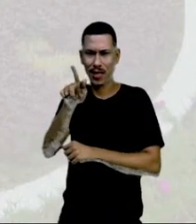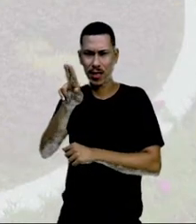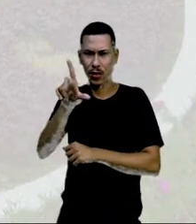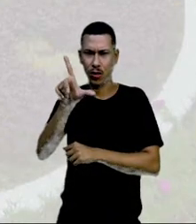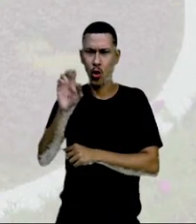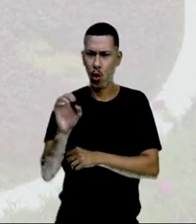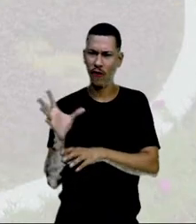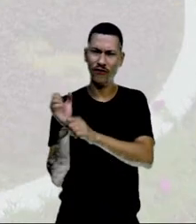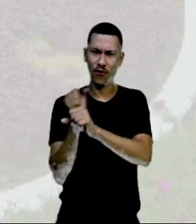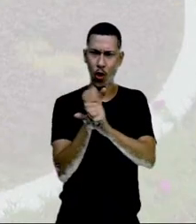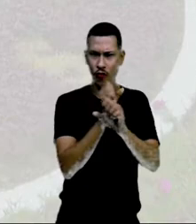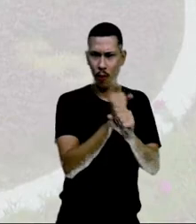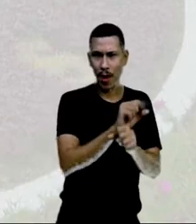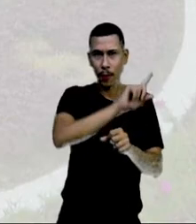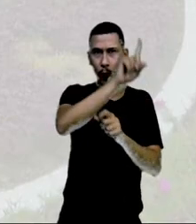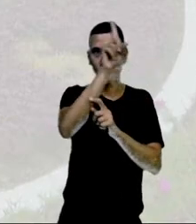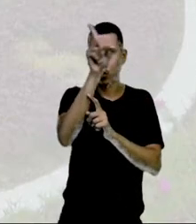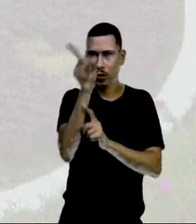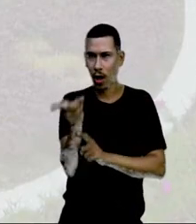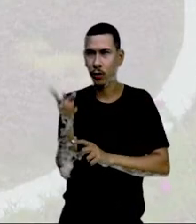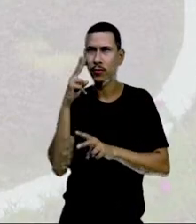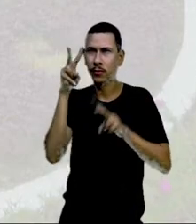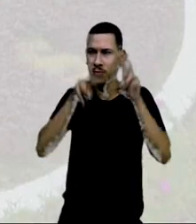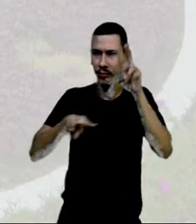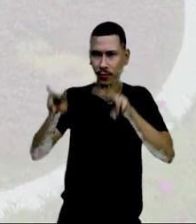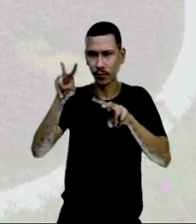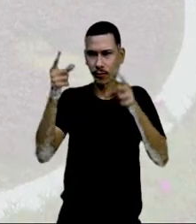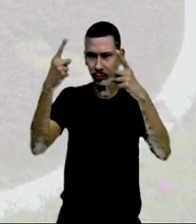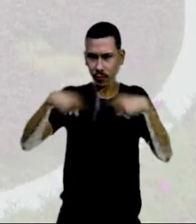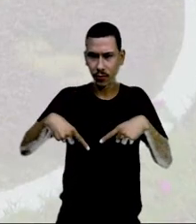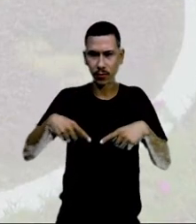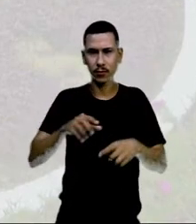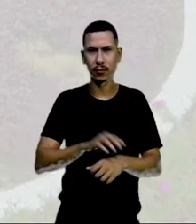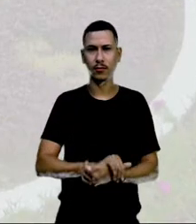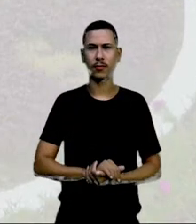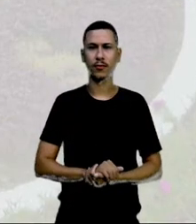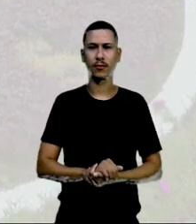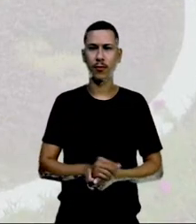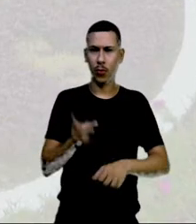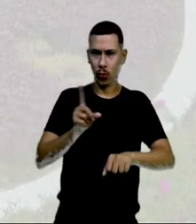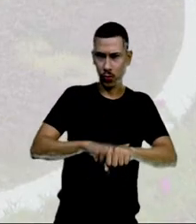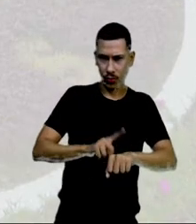pelos ponteiros abaixo. Então, marquei para vocês aqui um horário: o horário de